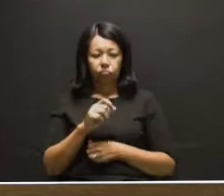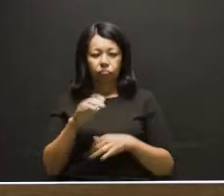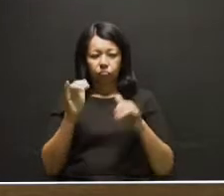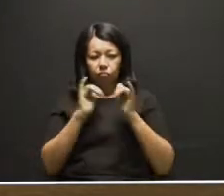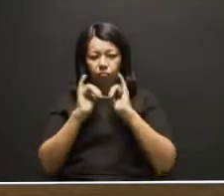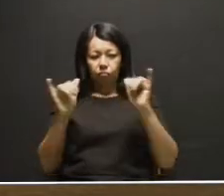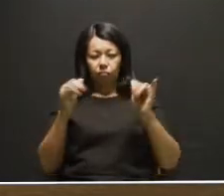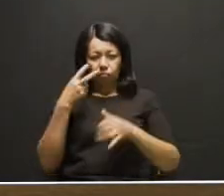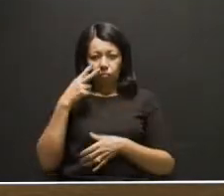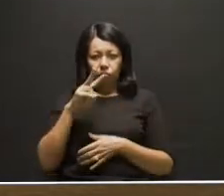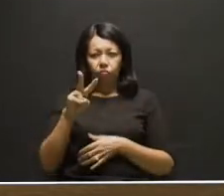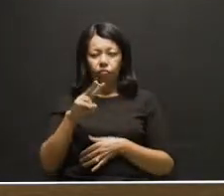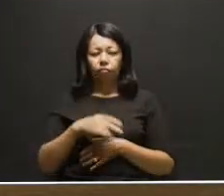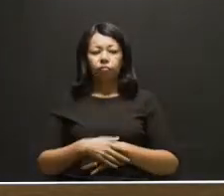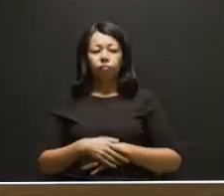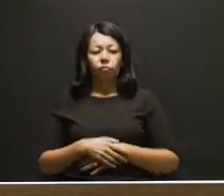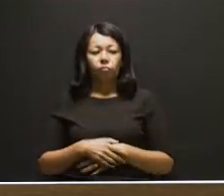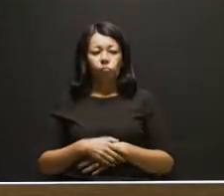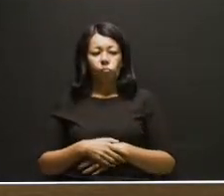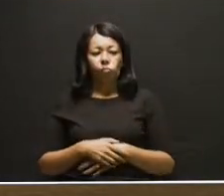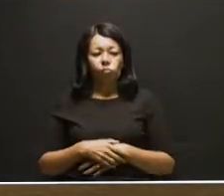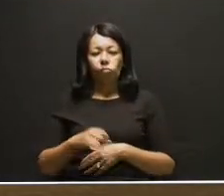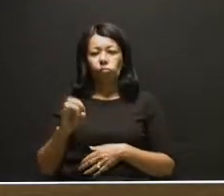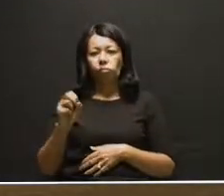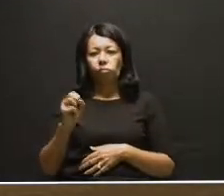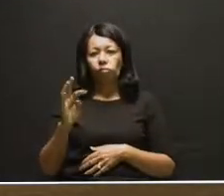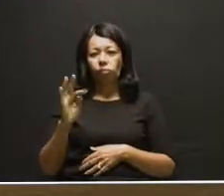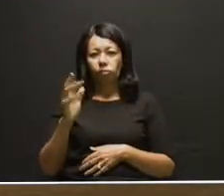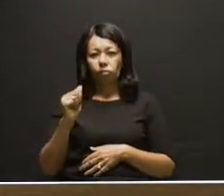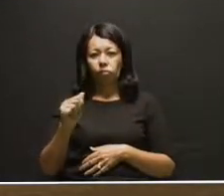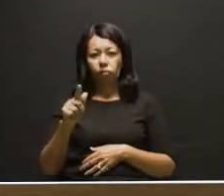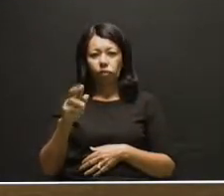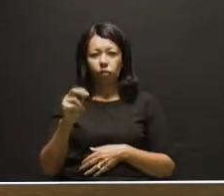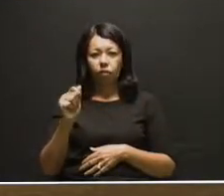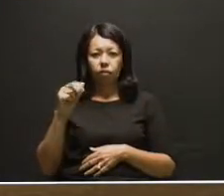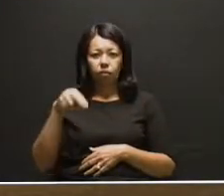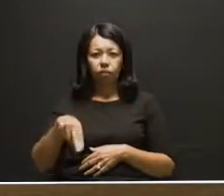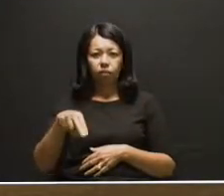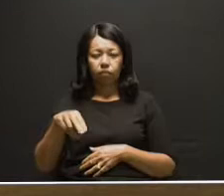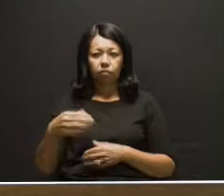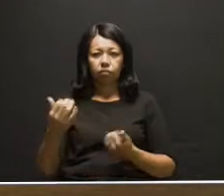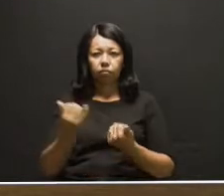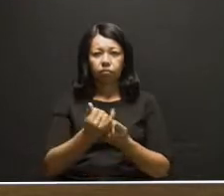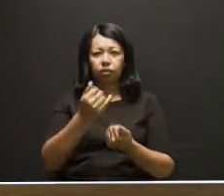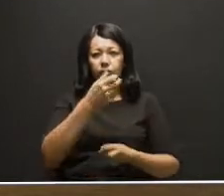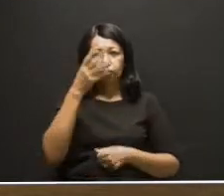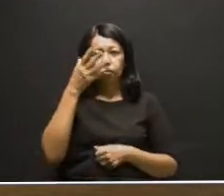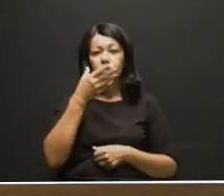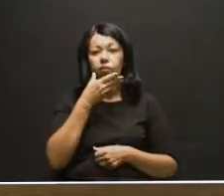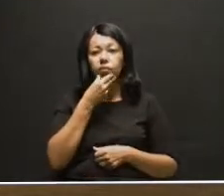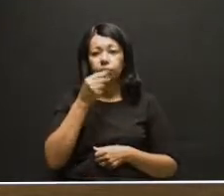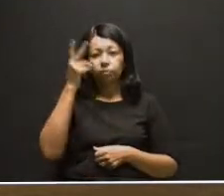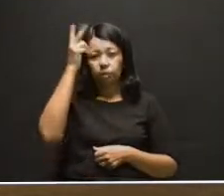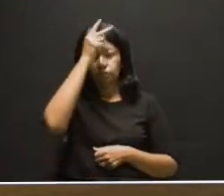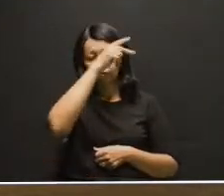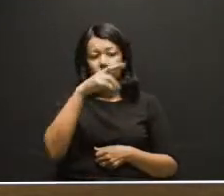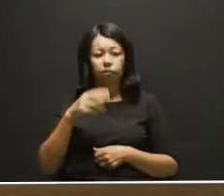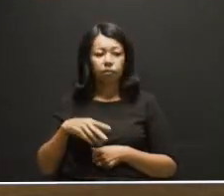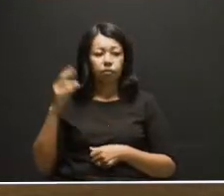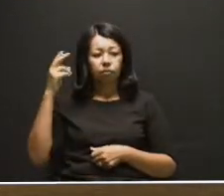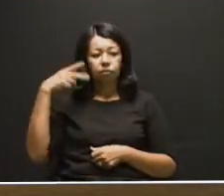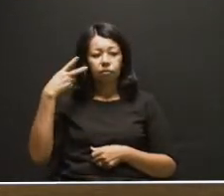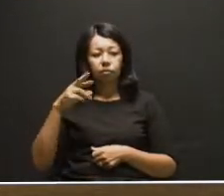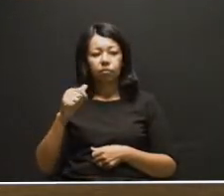vino no instagram não está o do vice prefeito o vereador rafael